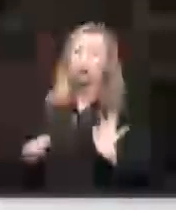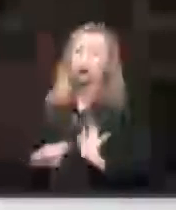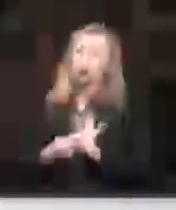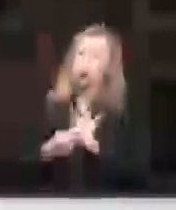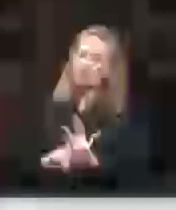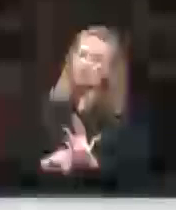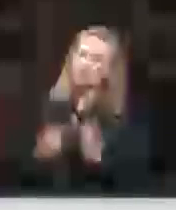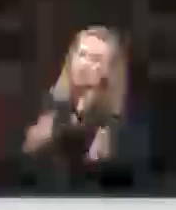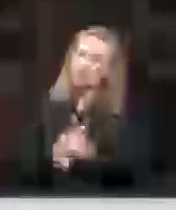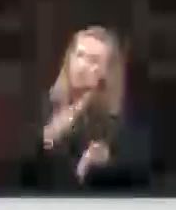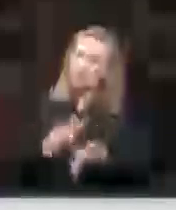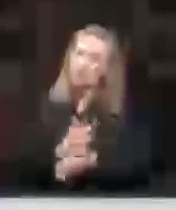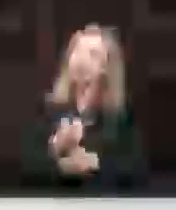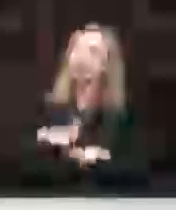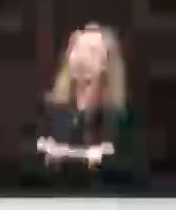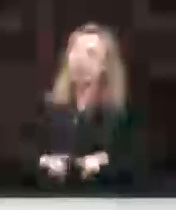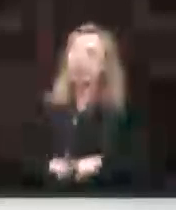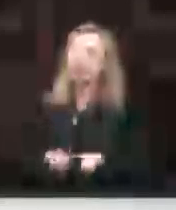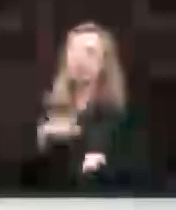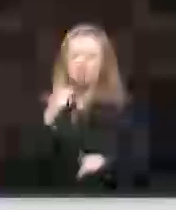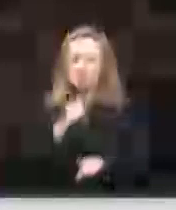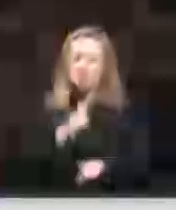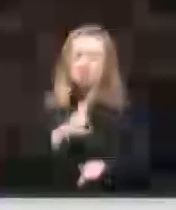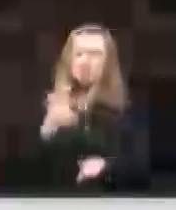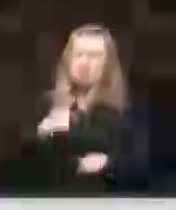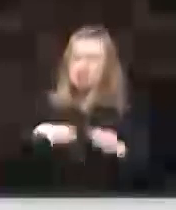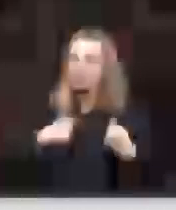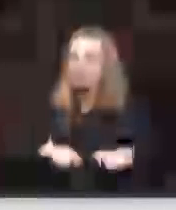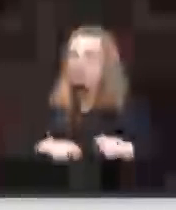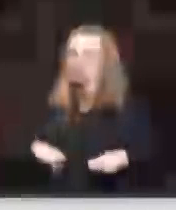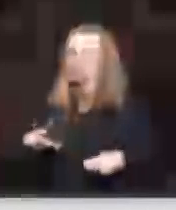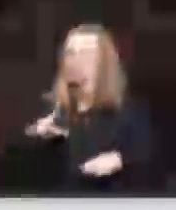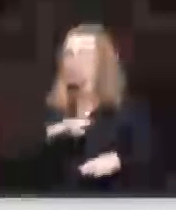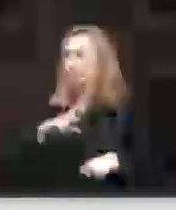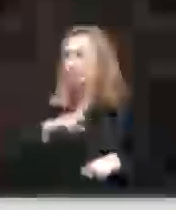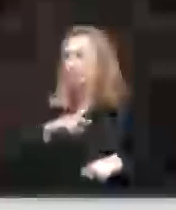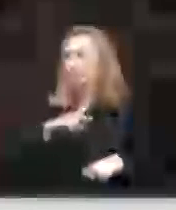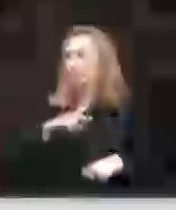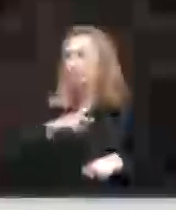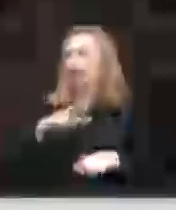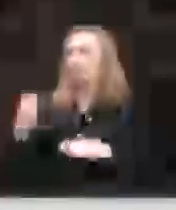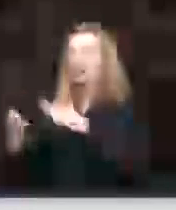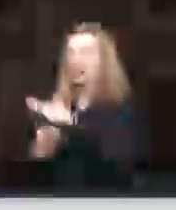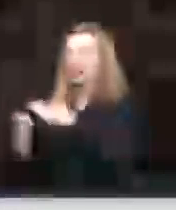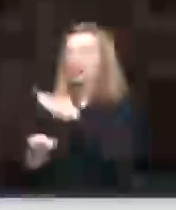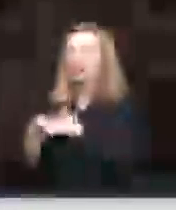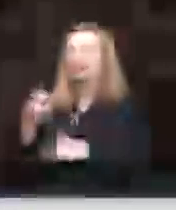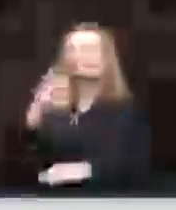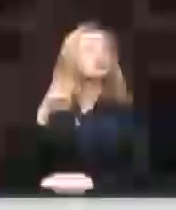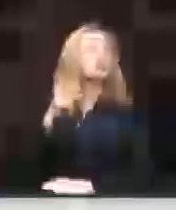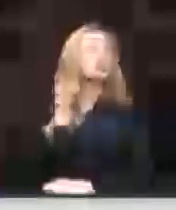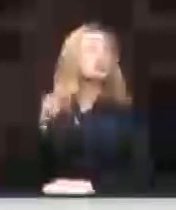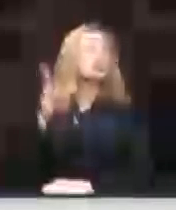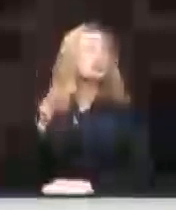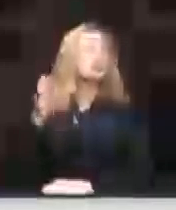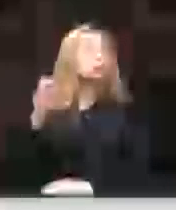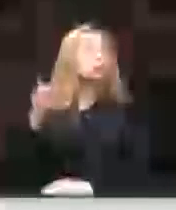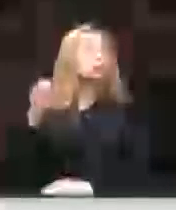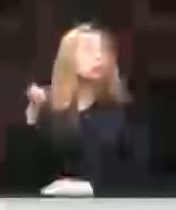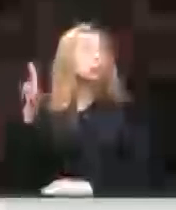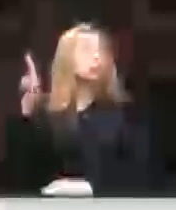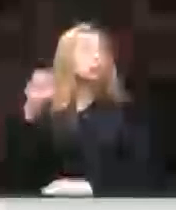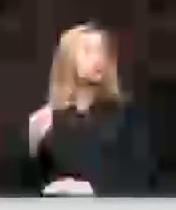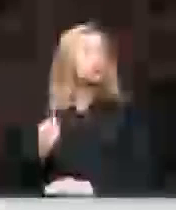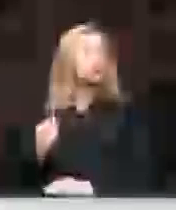mais eles dizem que é preciso privatizar. Aqui no estado do Rio de Janeiro,